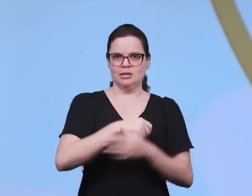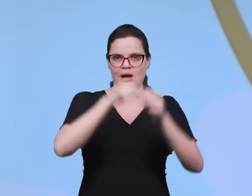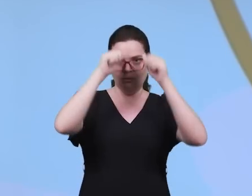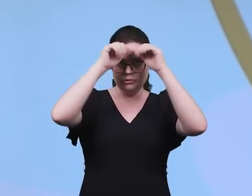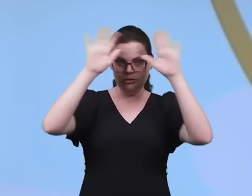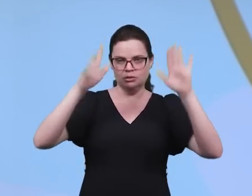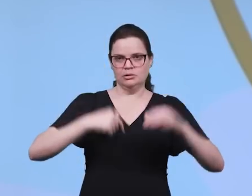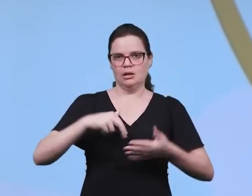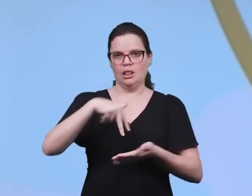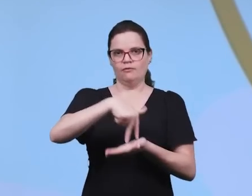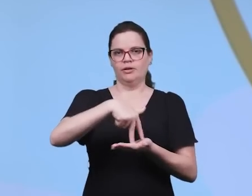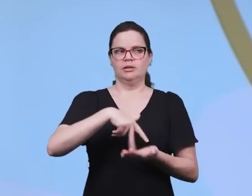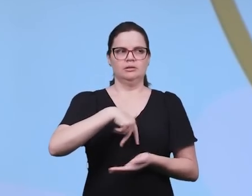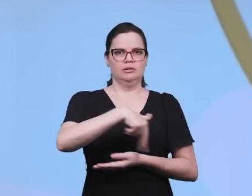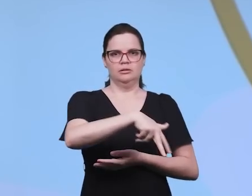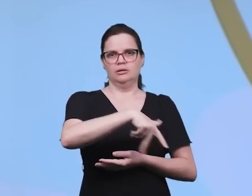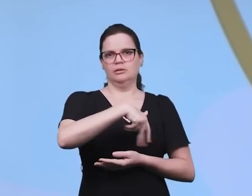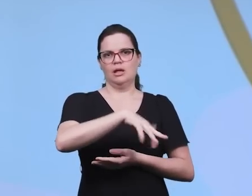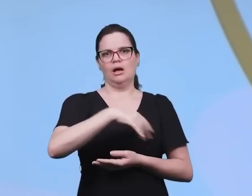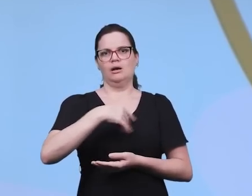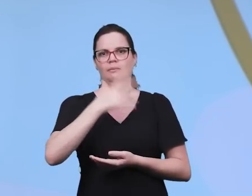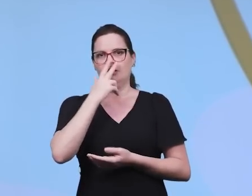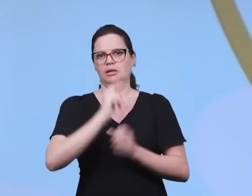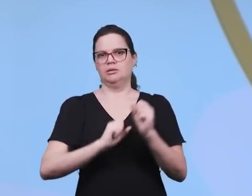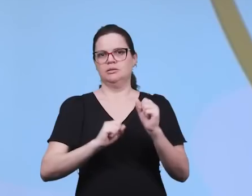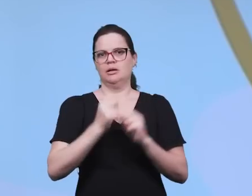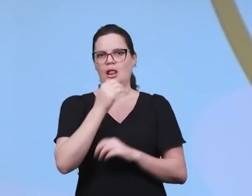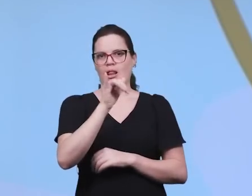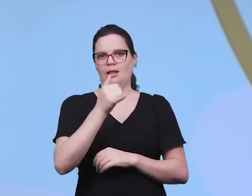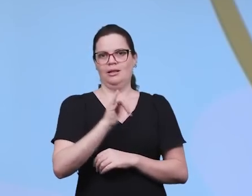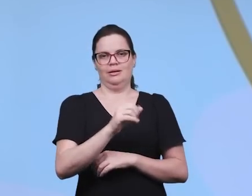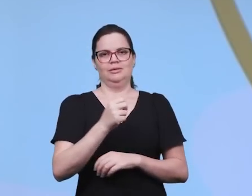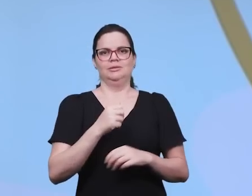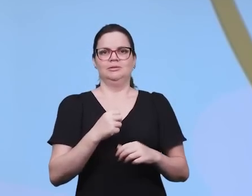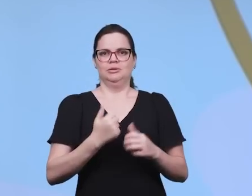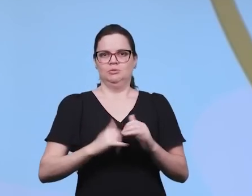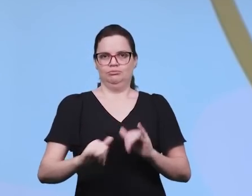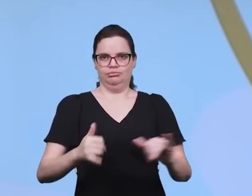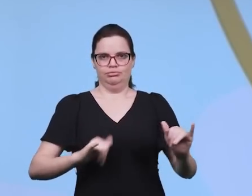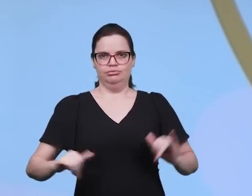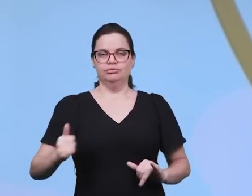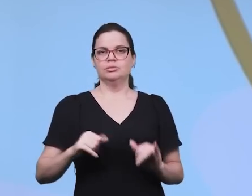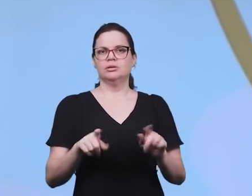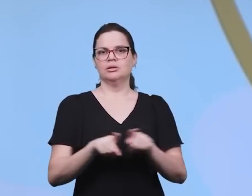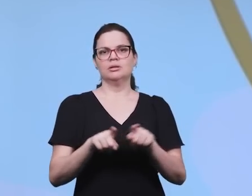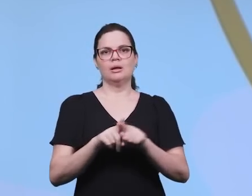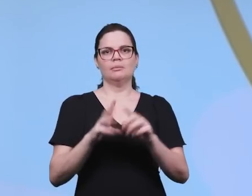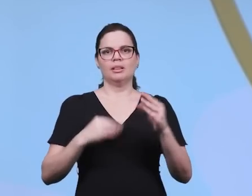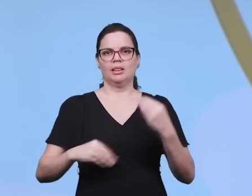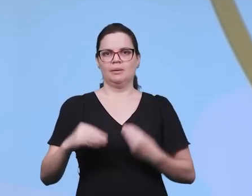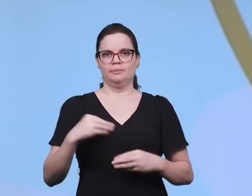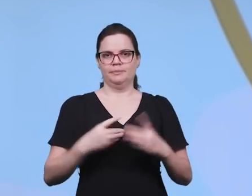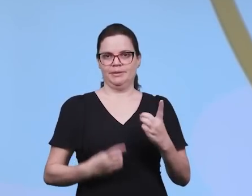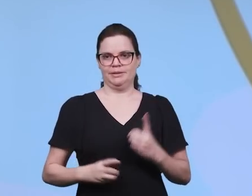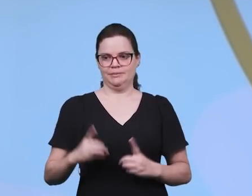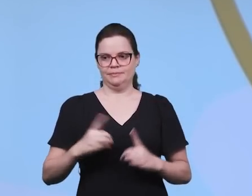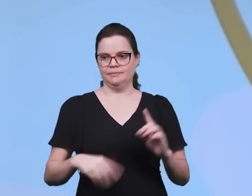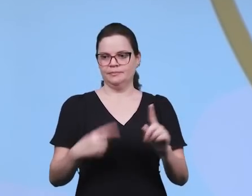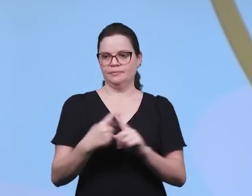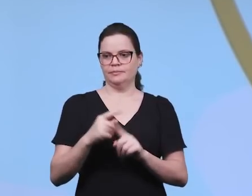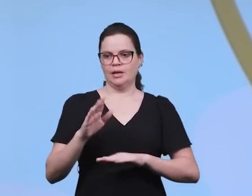que levantar, ficar agitada. Então é muito comum, assim como também a questão depressiva, como foi dito, por não ser